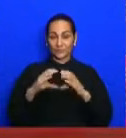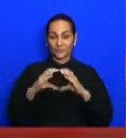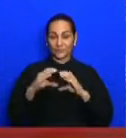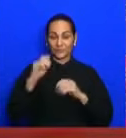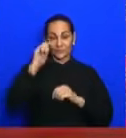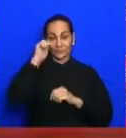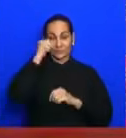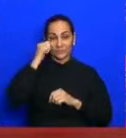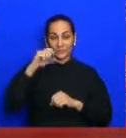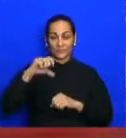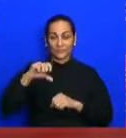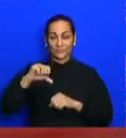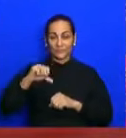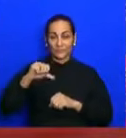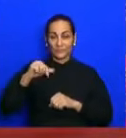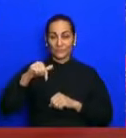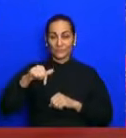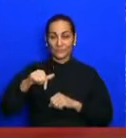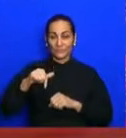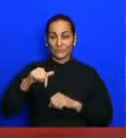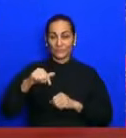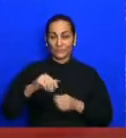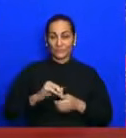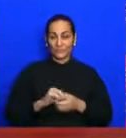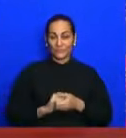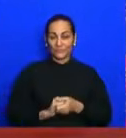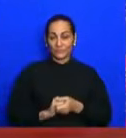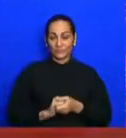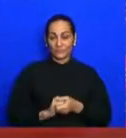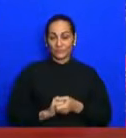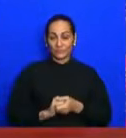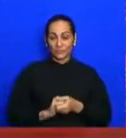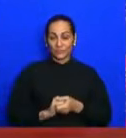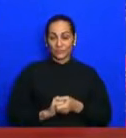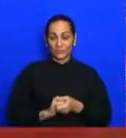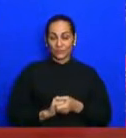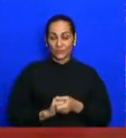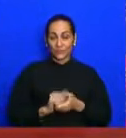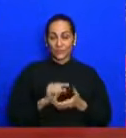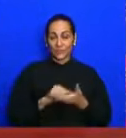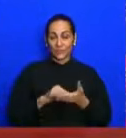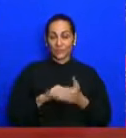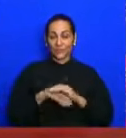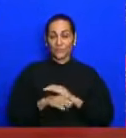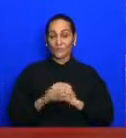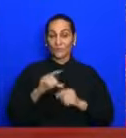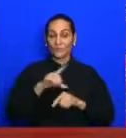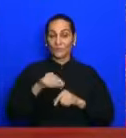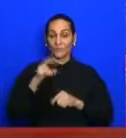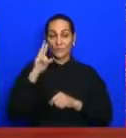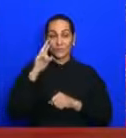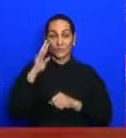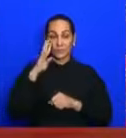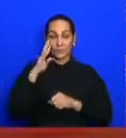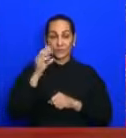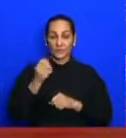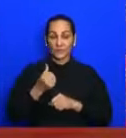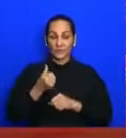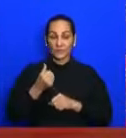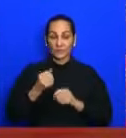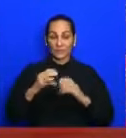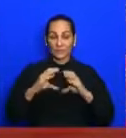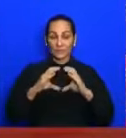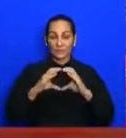Bola preta 97. Preta 97. Lotomania com sorteios às segundas, quartas e